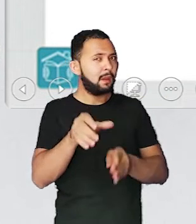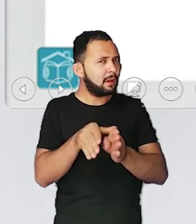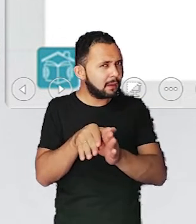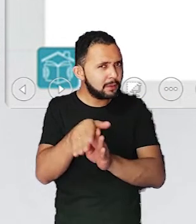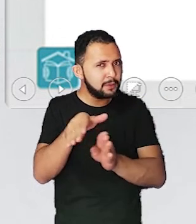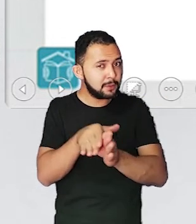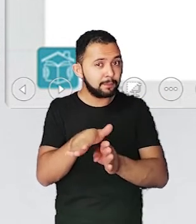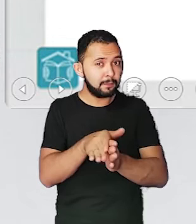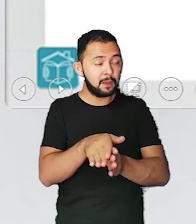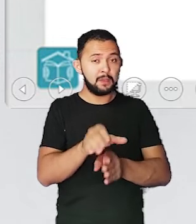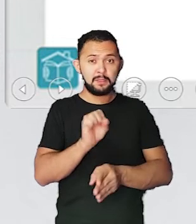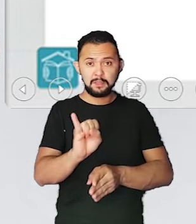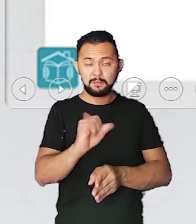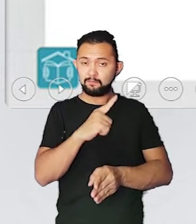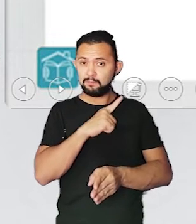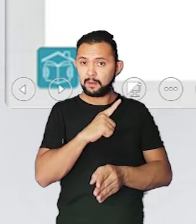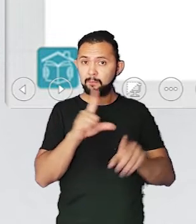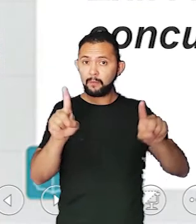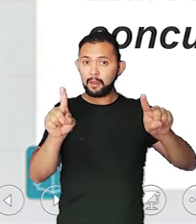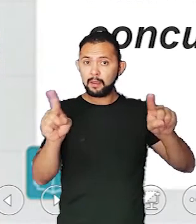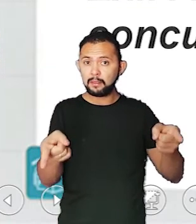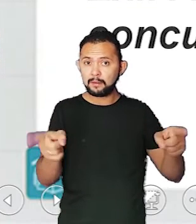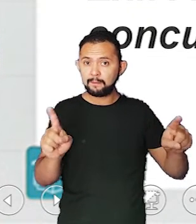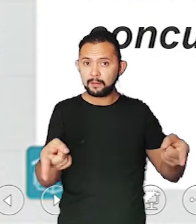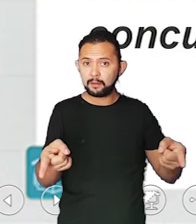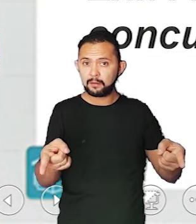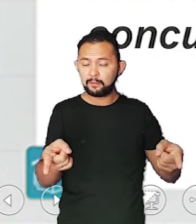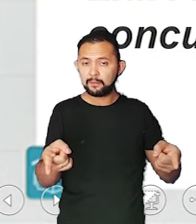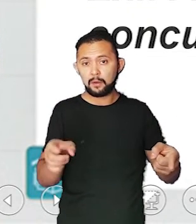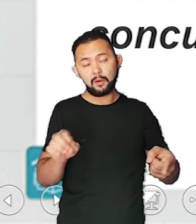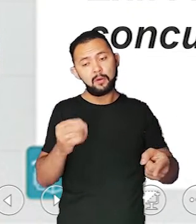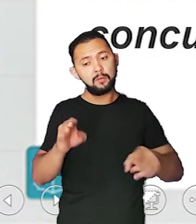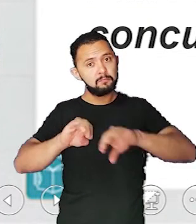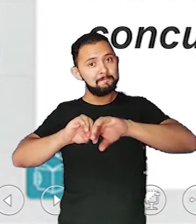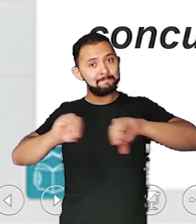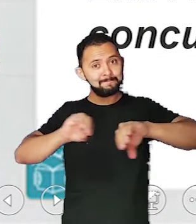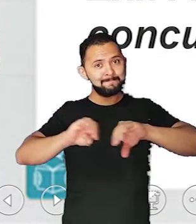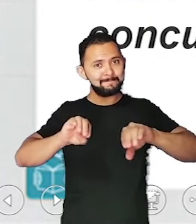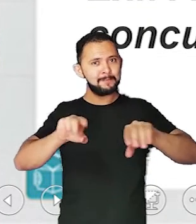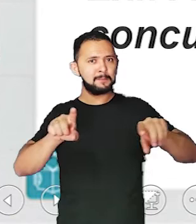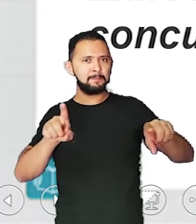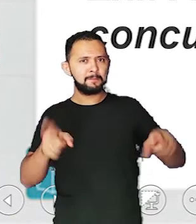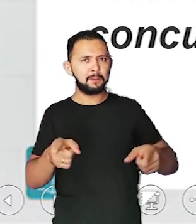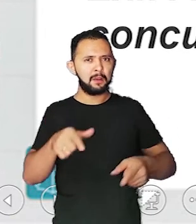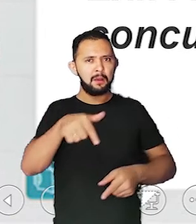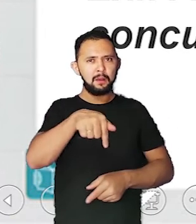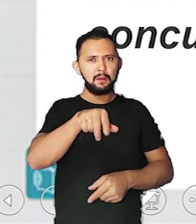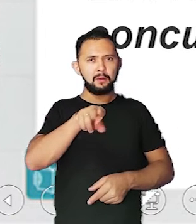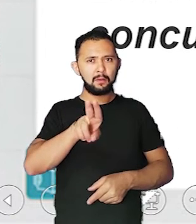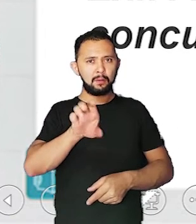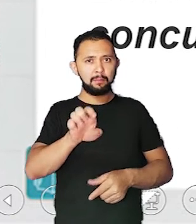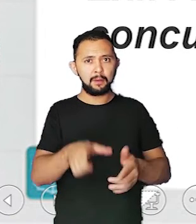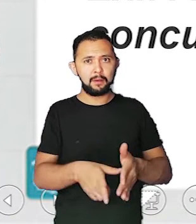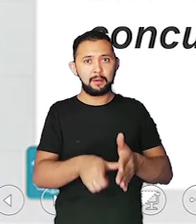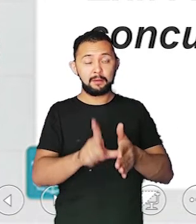vocês. Se tiver entre vírgulas, né, ou separada por vírgula, você observar que tem um que, uma vírgula, aliás, antes do